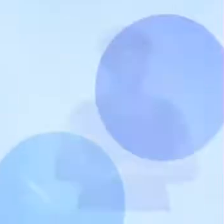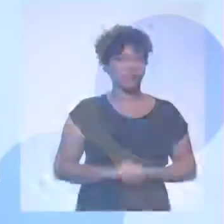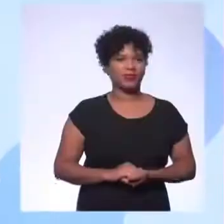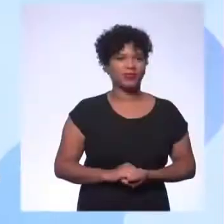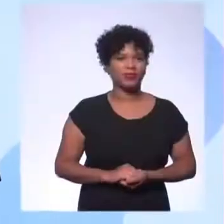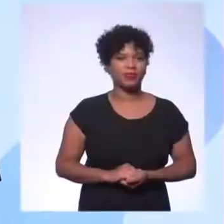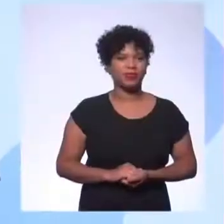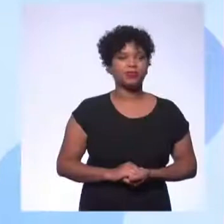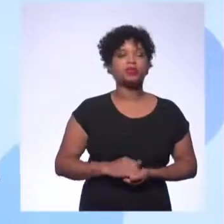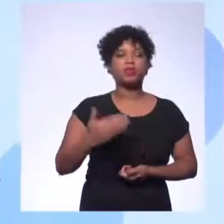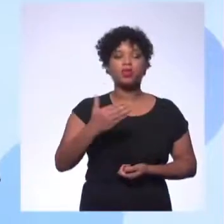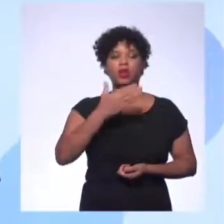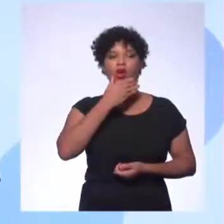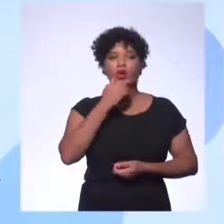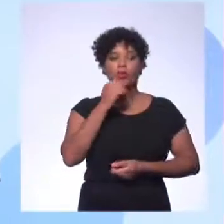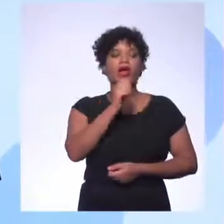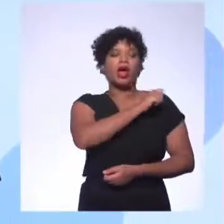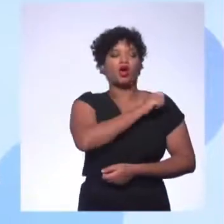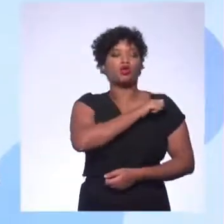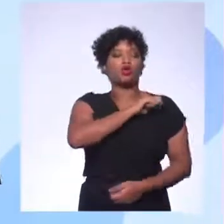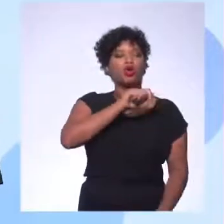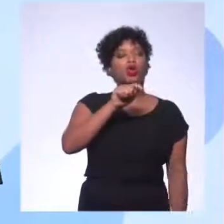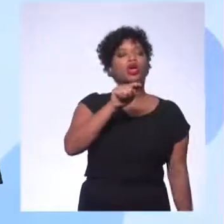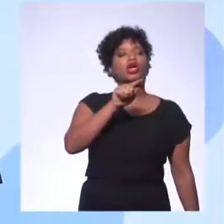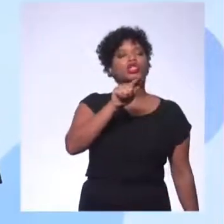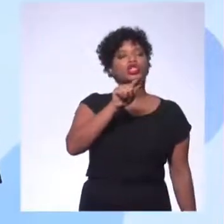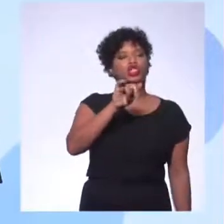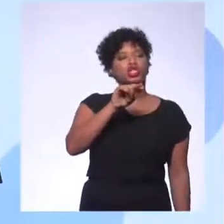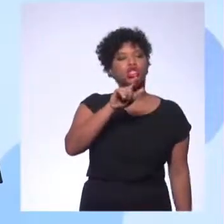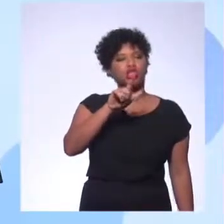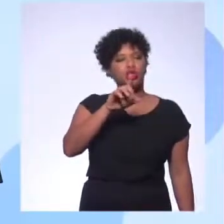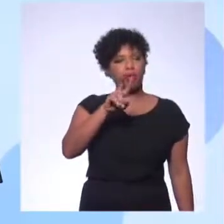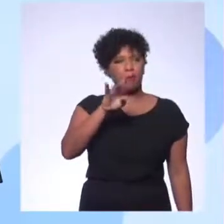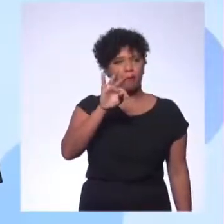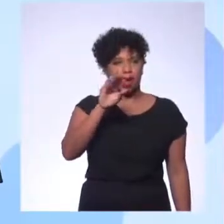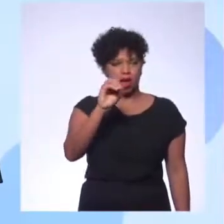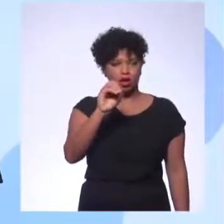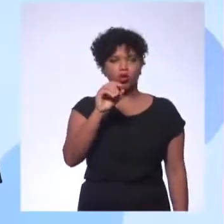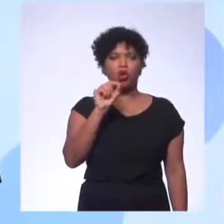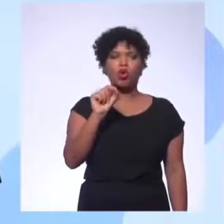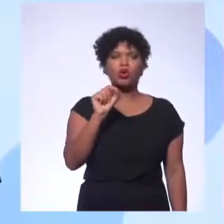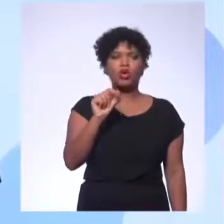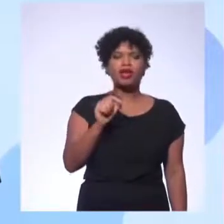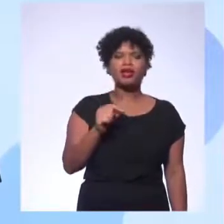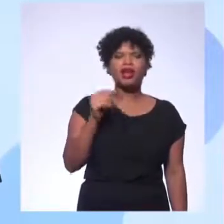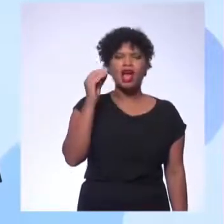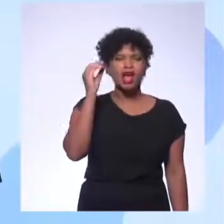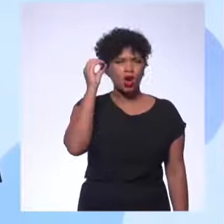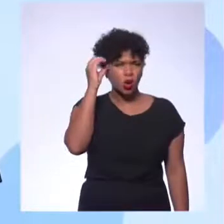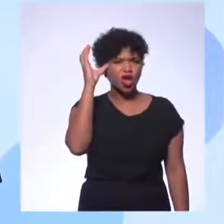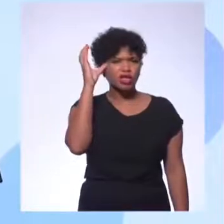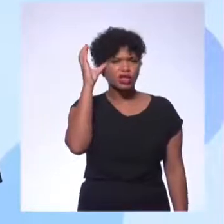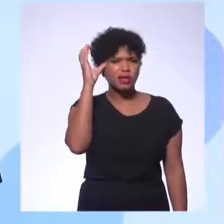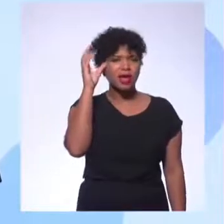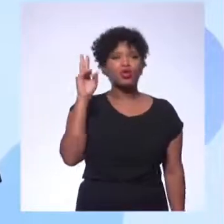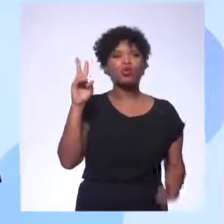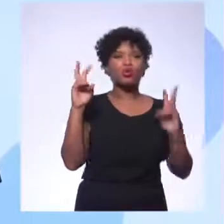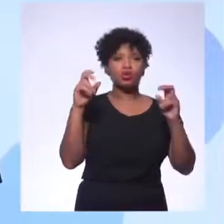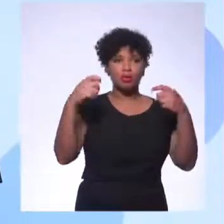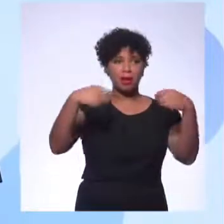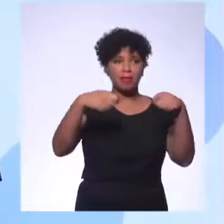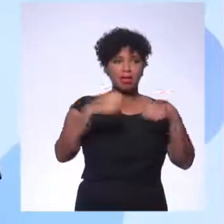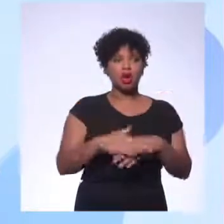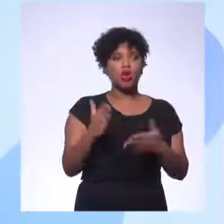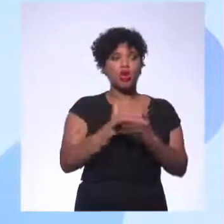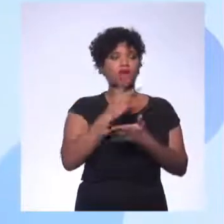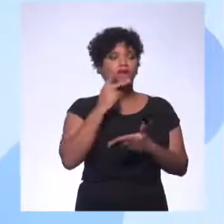O aluno Gilberto já está entre nós aqui e respondeu ter conhecimento do assunto. A aluna Lívia colocou